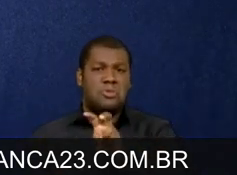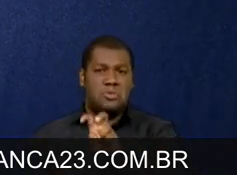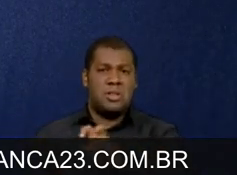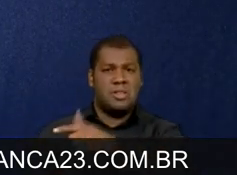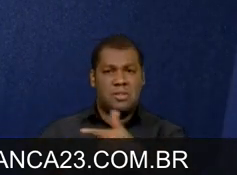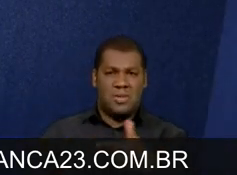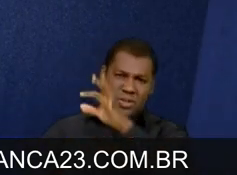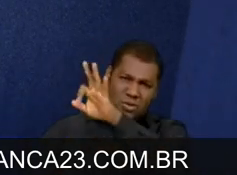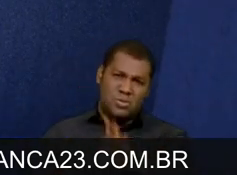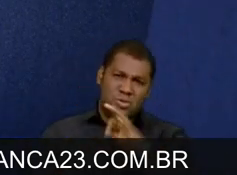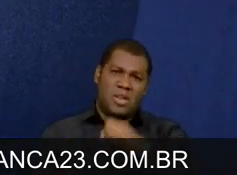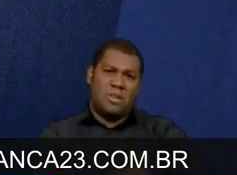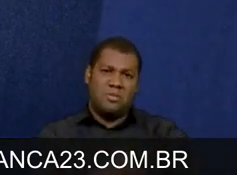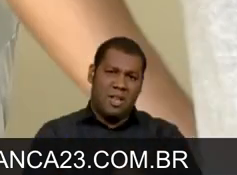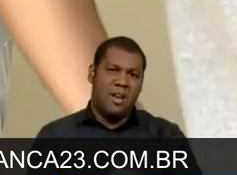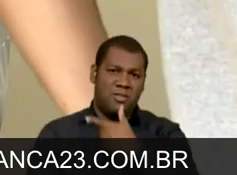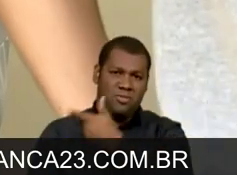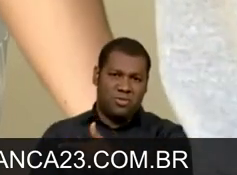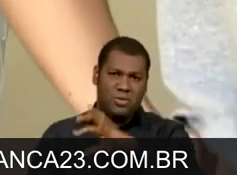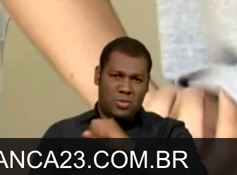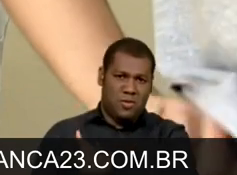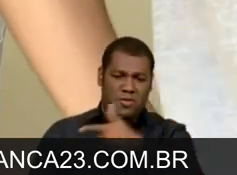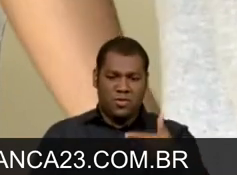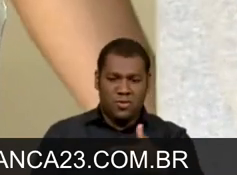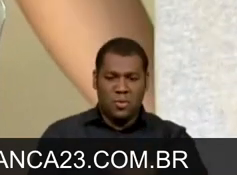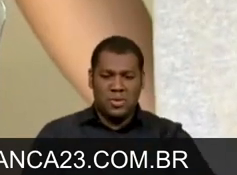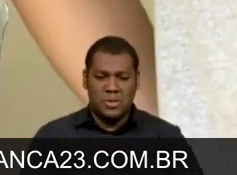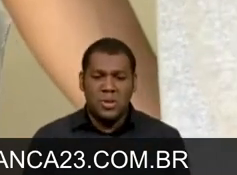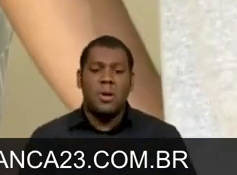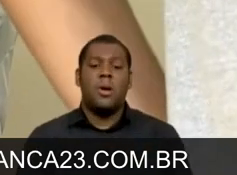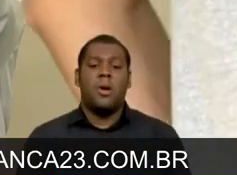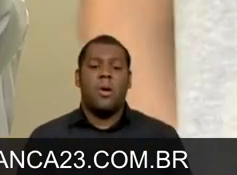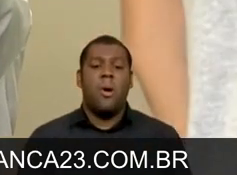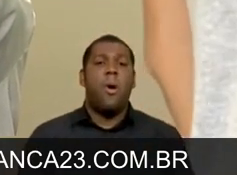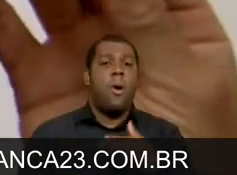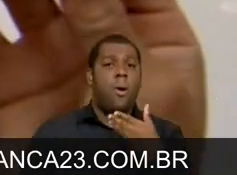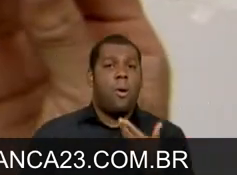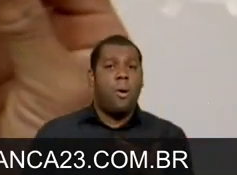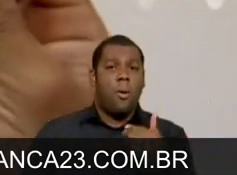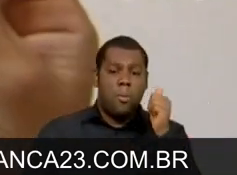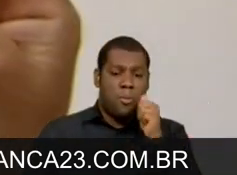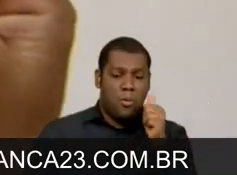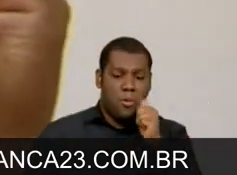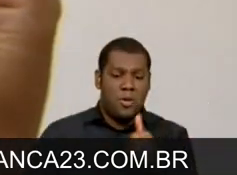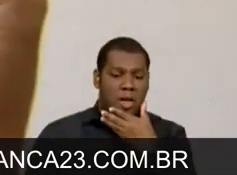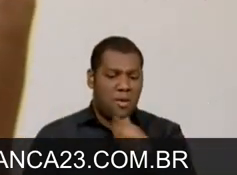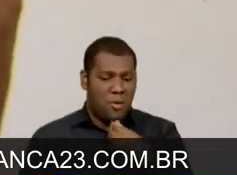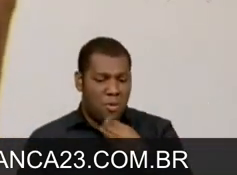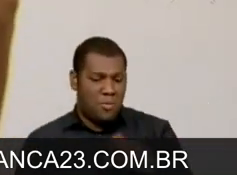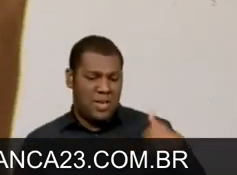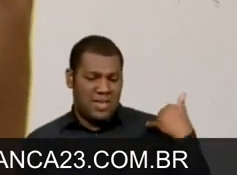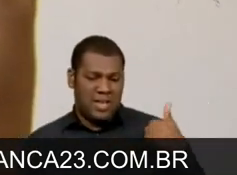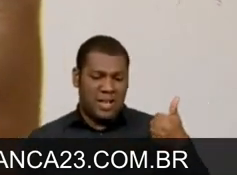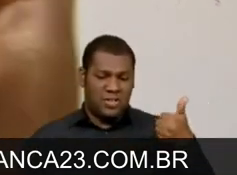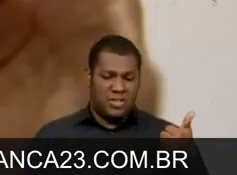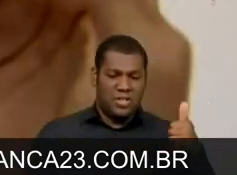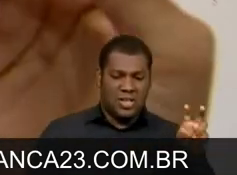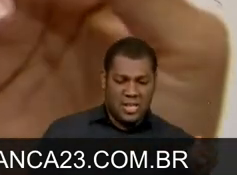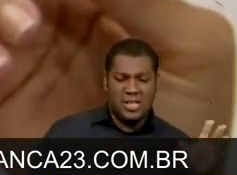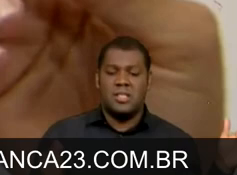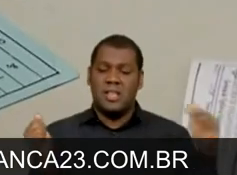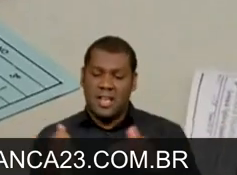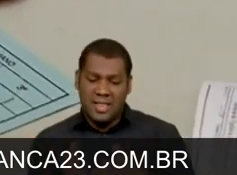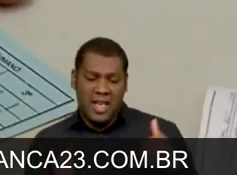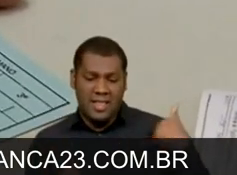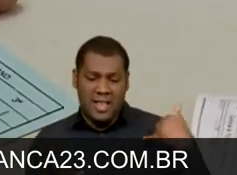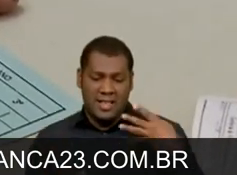52% em 2022. Mulheres e homens de 15 a 45 anos imunodeprimidos que vivem com HIV ou